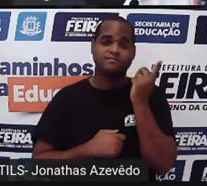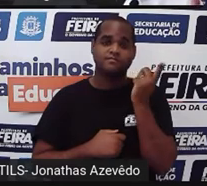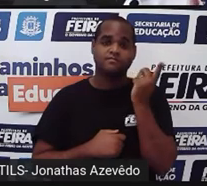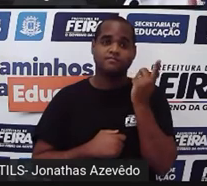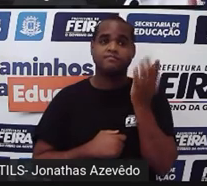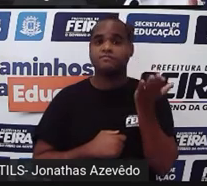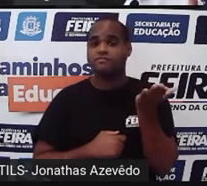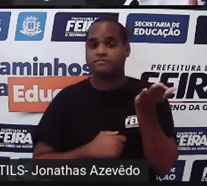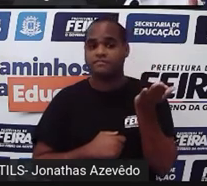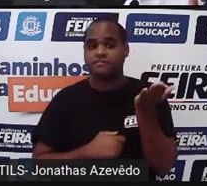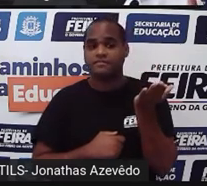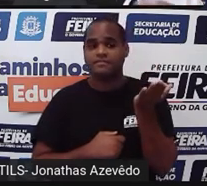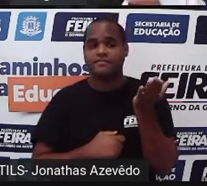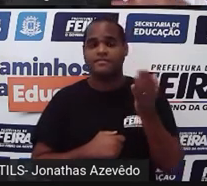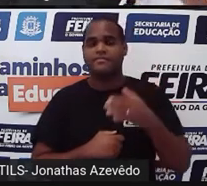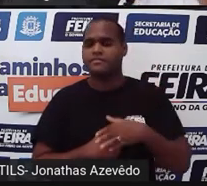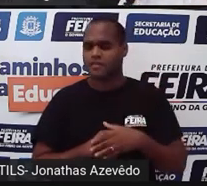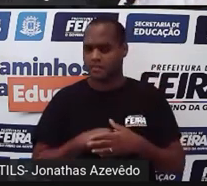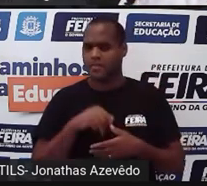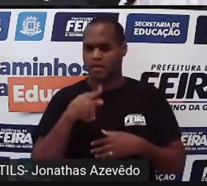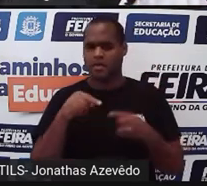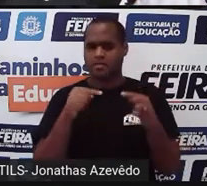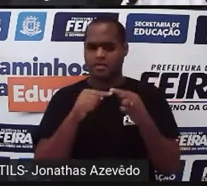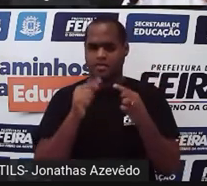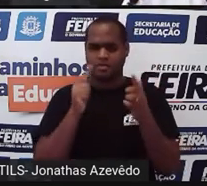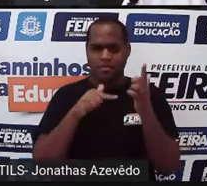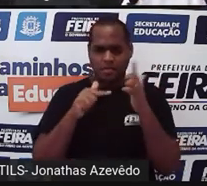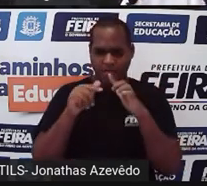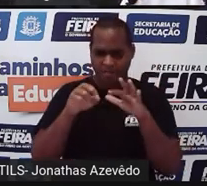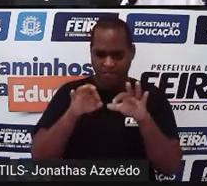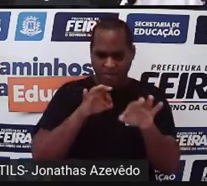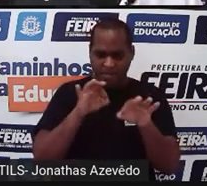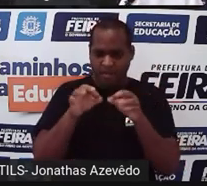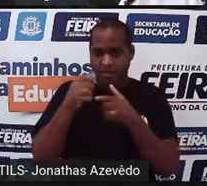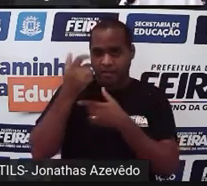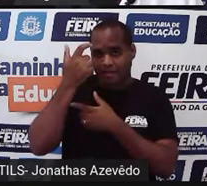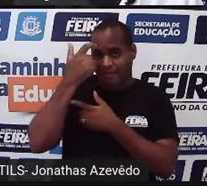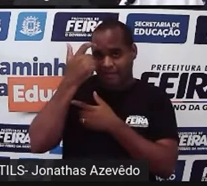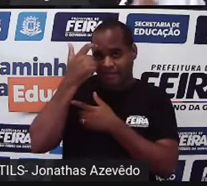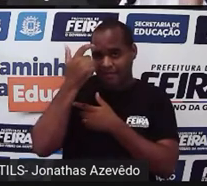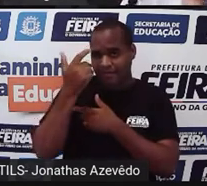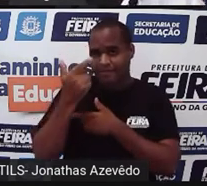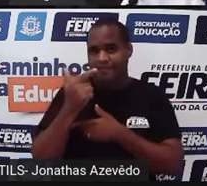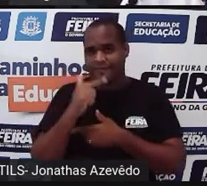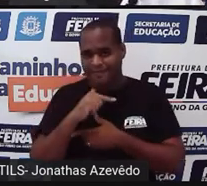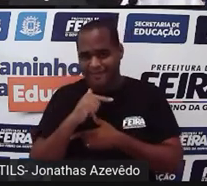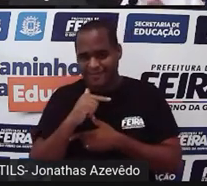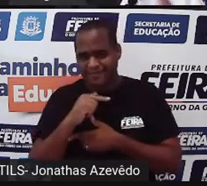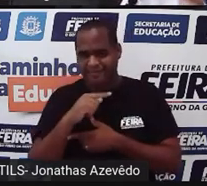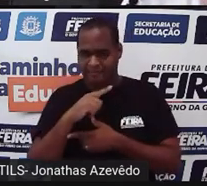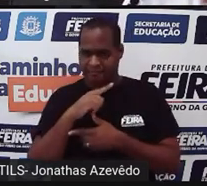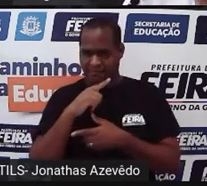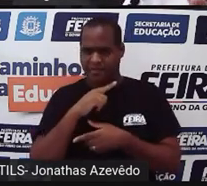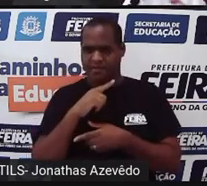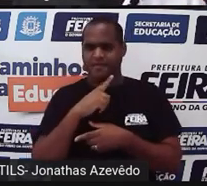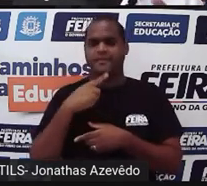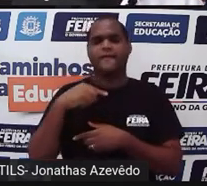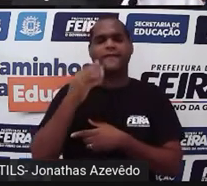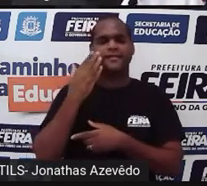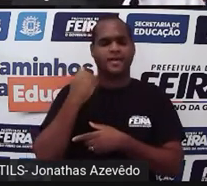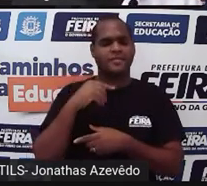E aí? Será que conseguiu organizar as ideias? Ainda está meio. Mesmo a gente